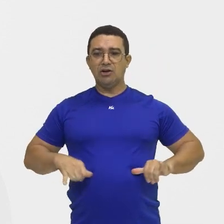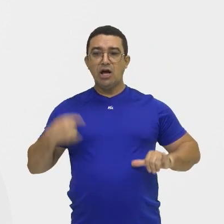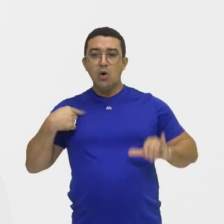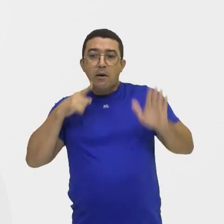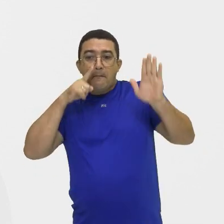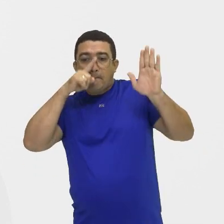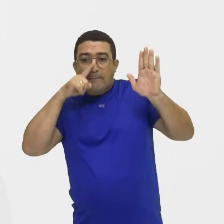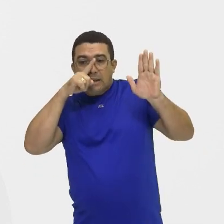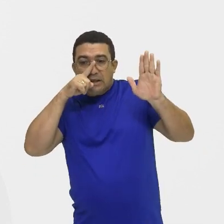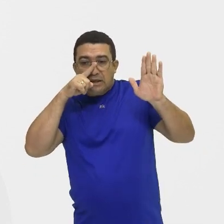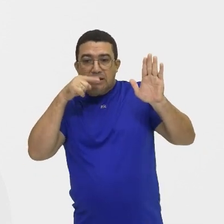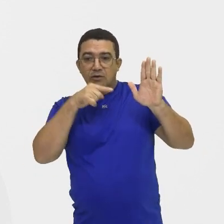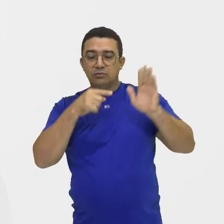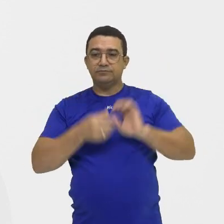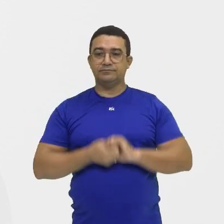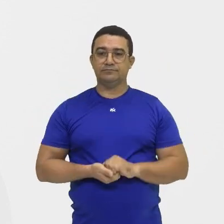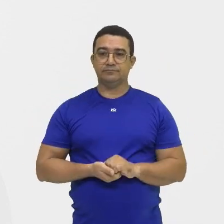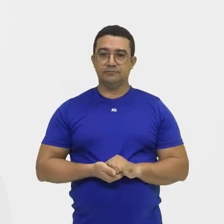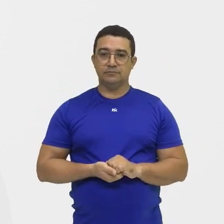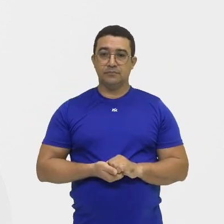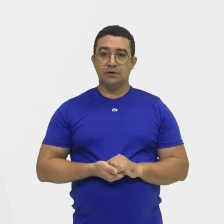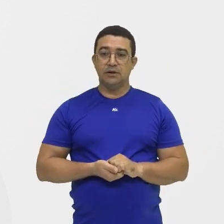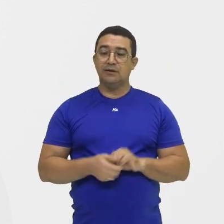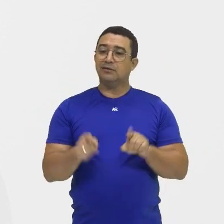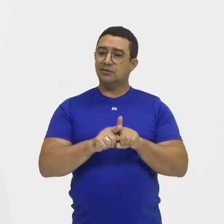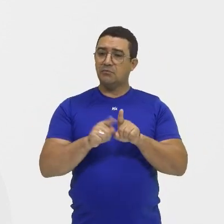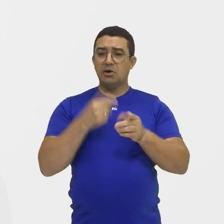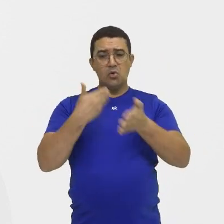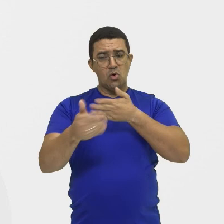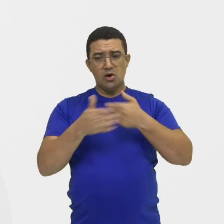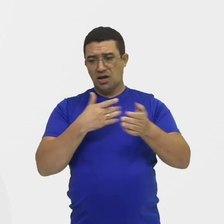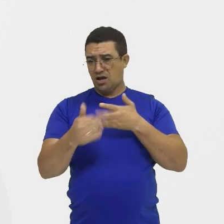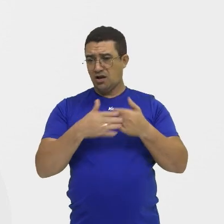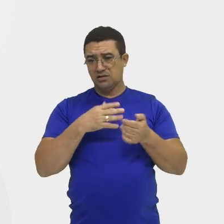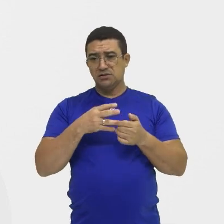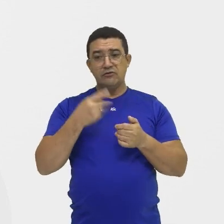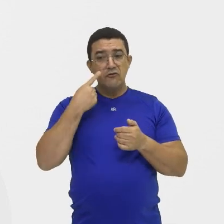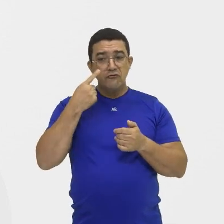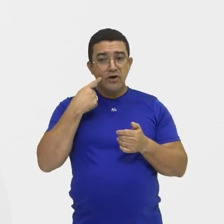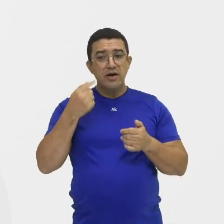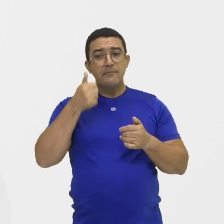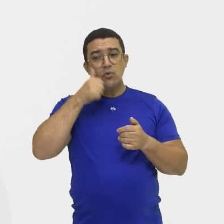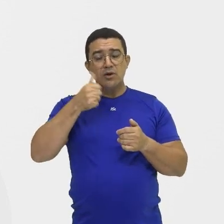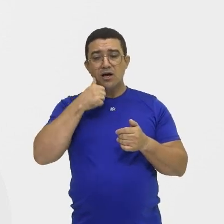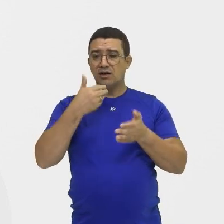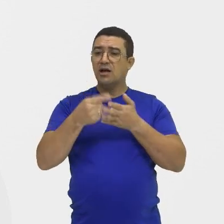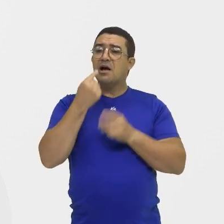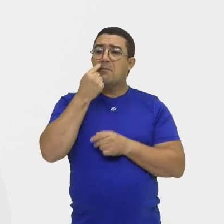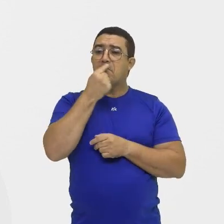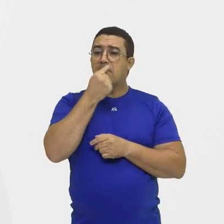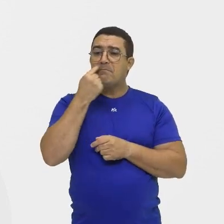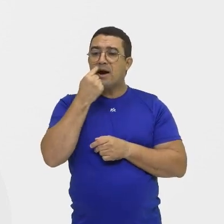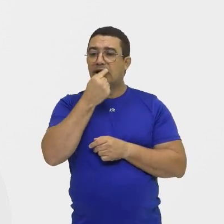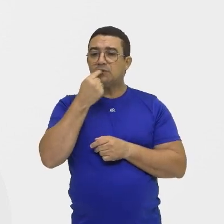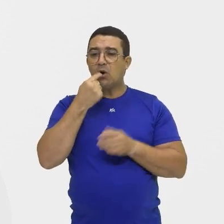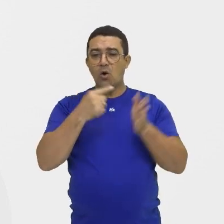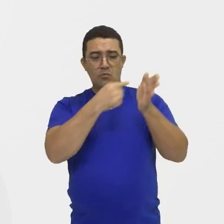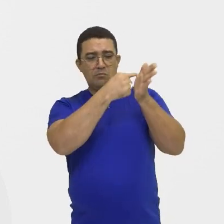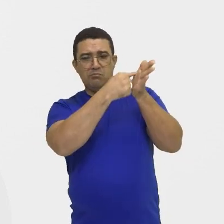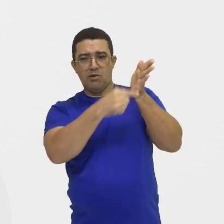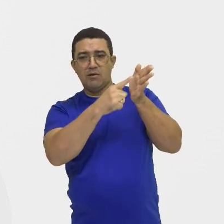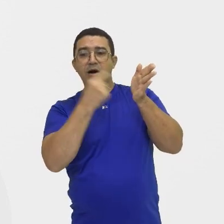vermelha? Gente, se a mulher não tiver um batom ou alguma coisa, ela escreve com qualquer cor. Se você vir a mulher apontando um sinal na mão, você já sabe que ela